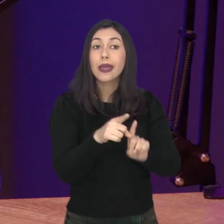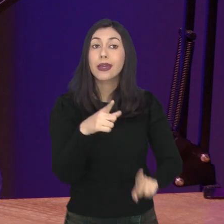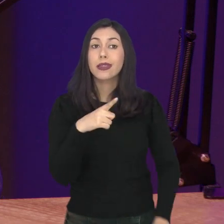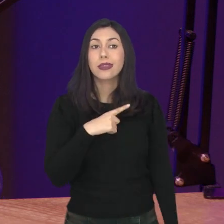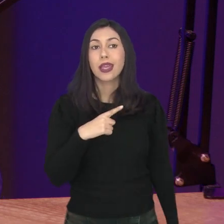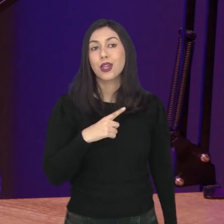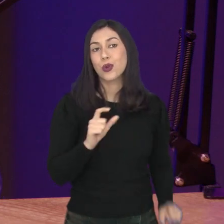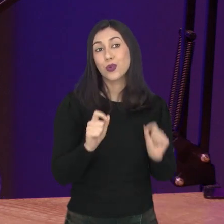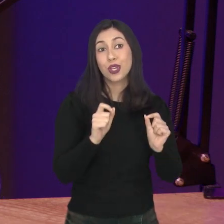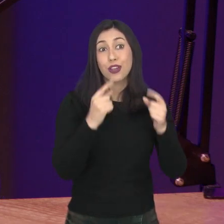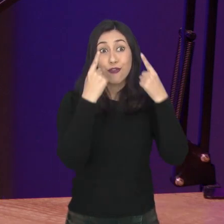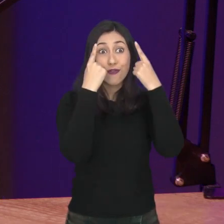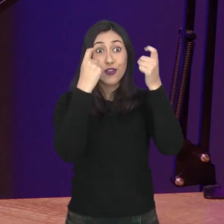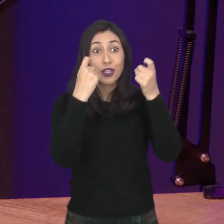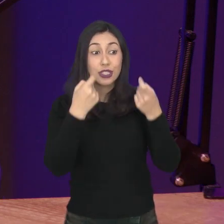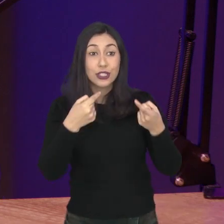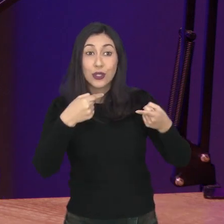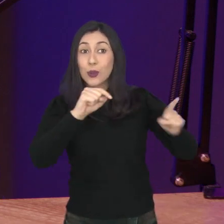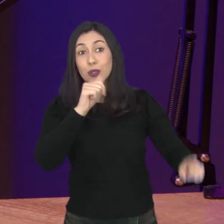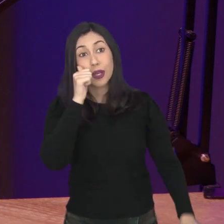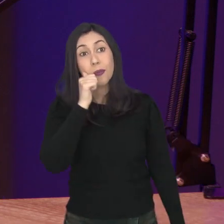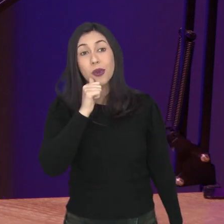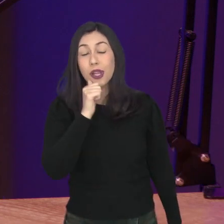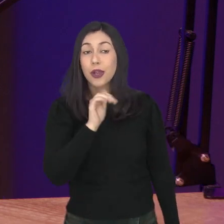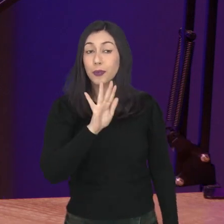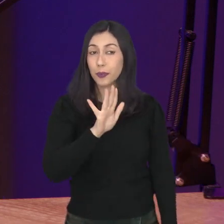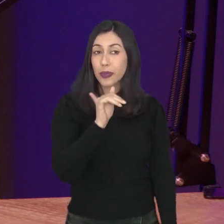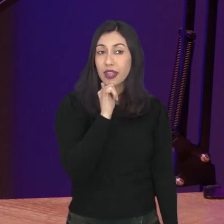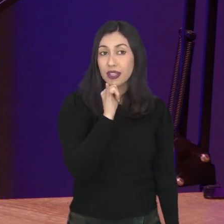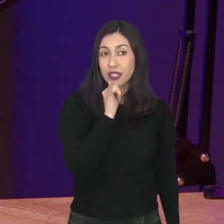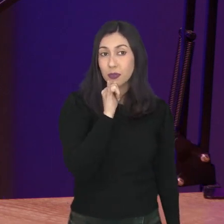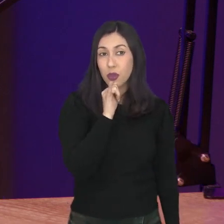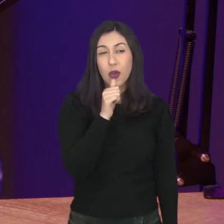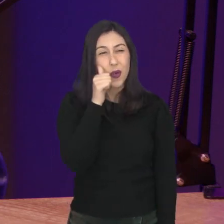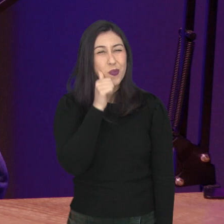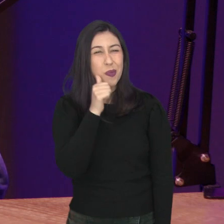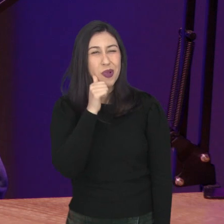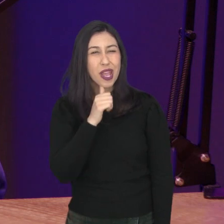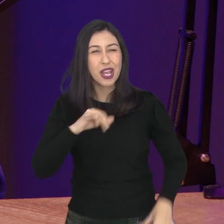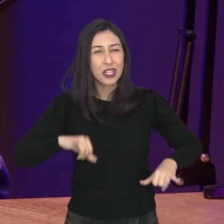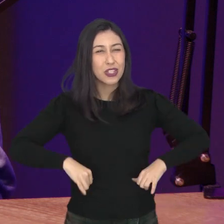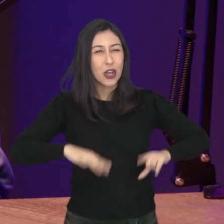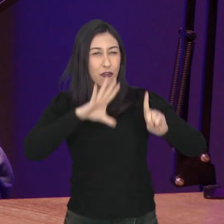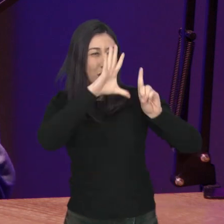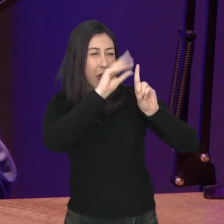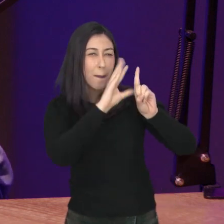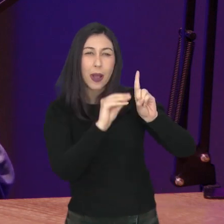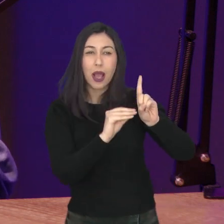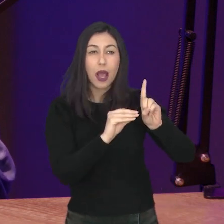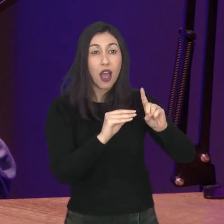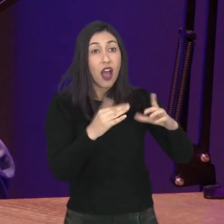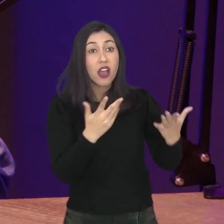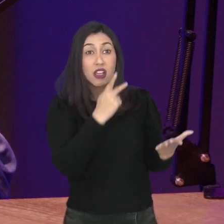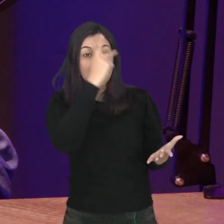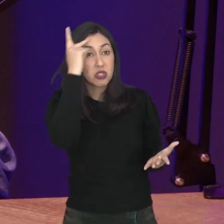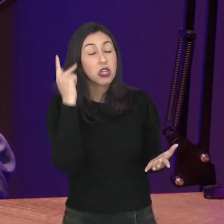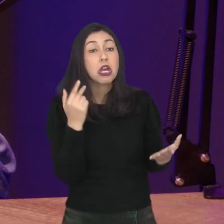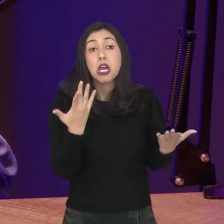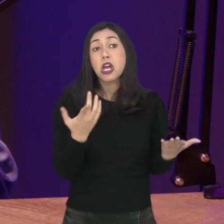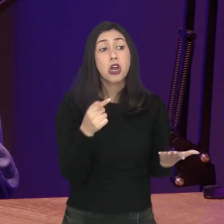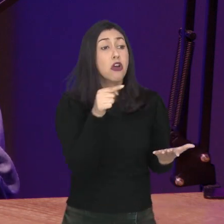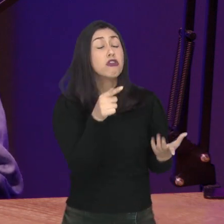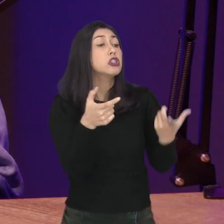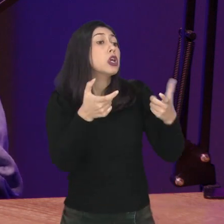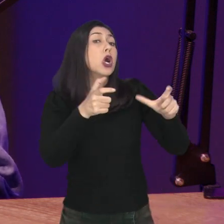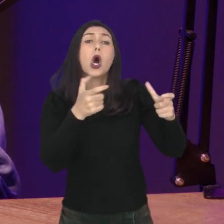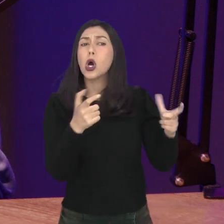com violência contra a mulher. Então, por exemplo, uma mulher que é abusada. As questões sempre são, mas onde você estava? O